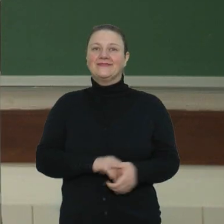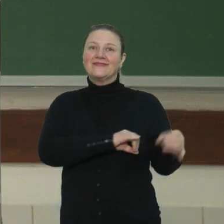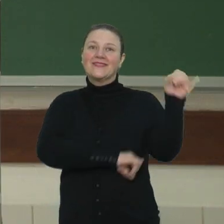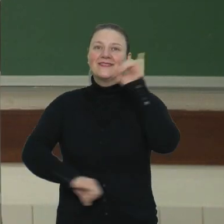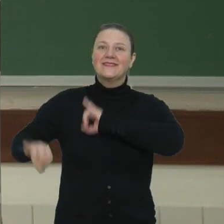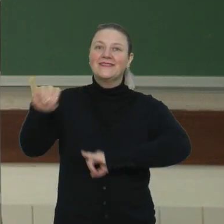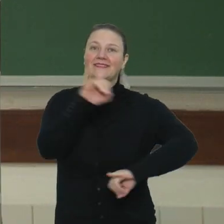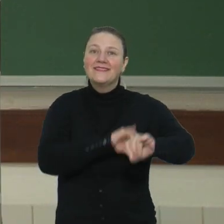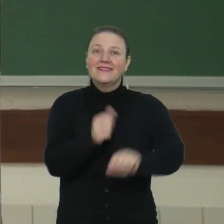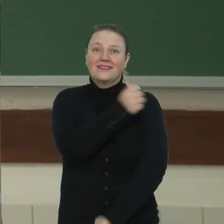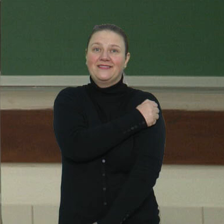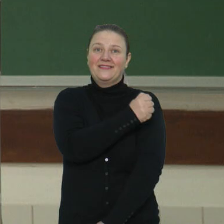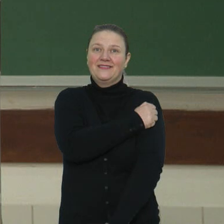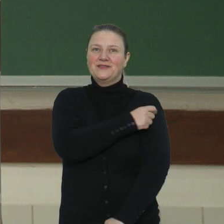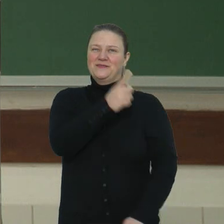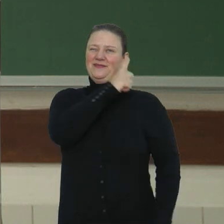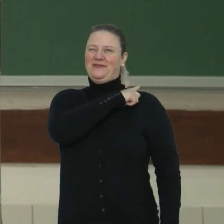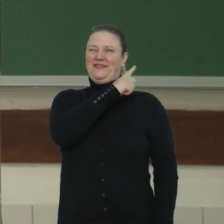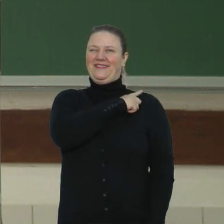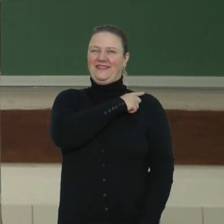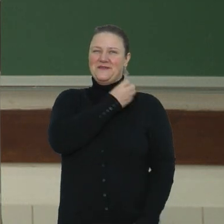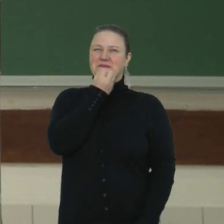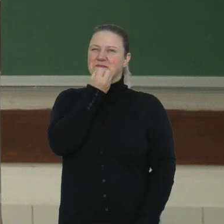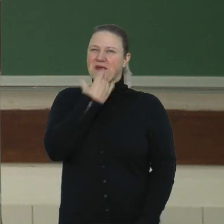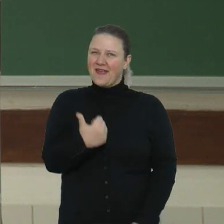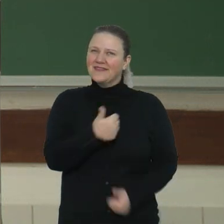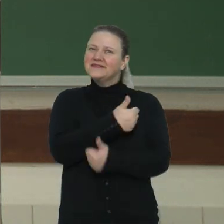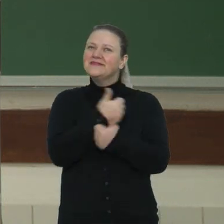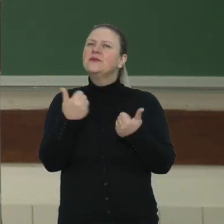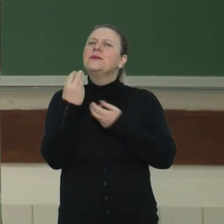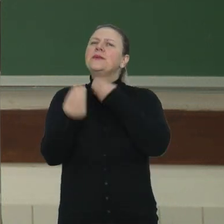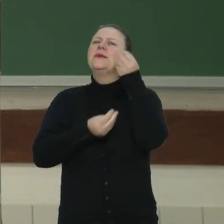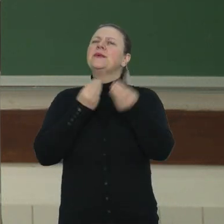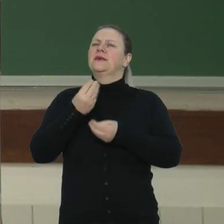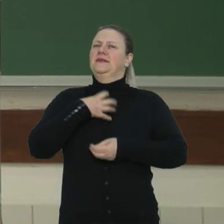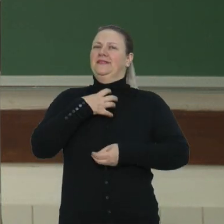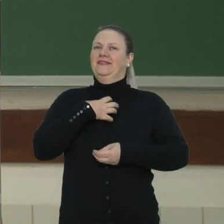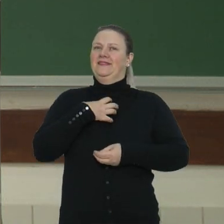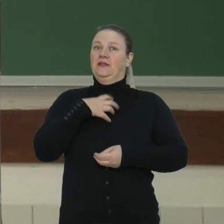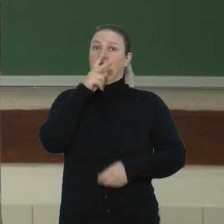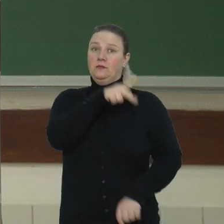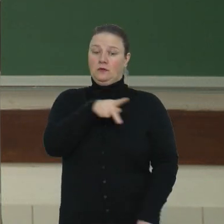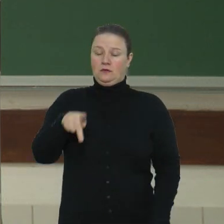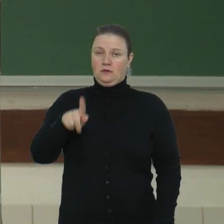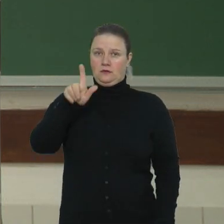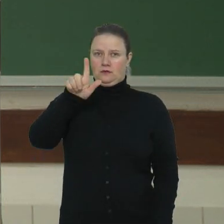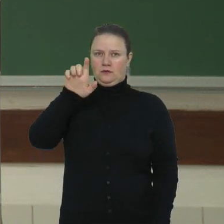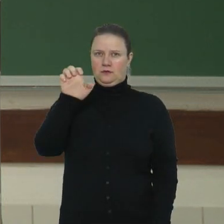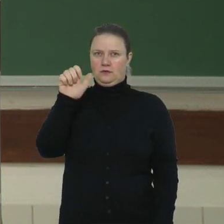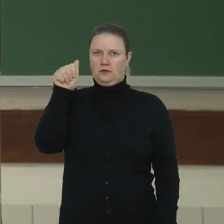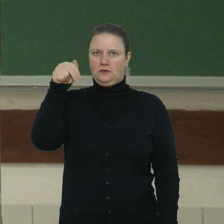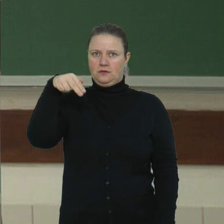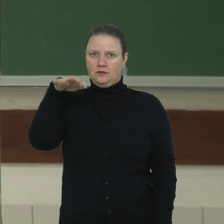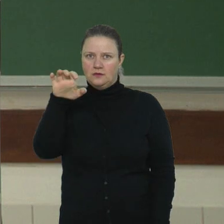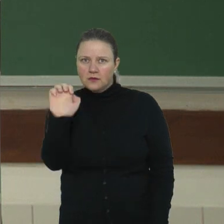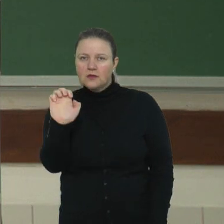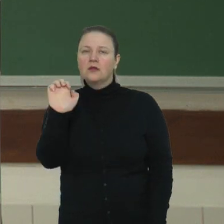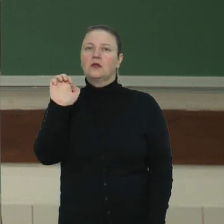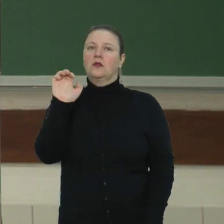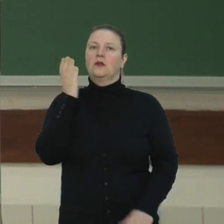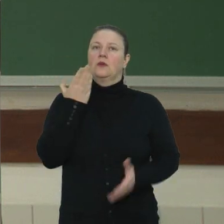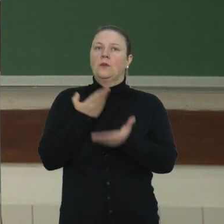Olá, alunos da primeira série, tudo bem? Como que vocês estão? Eu, a professora Giane, estou aqui novamente com vocês, agora com a aula